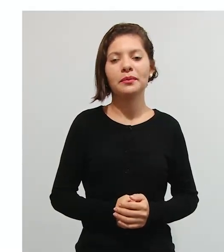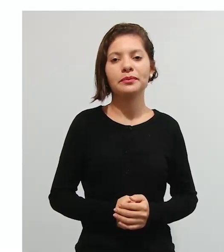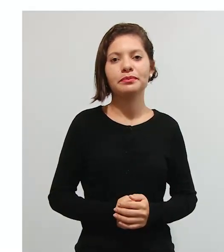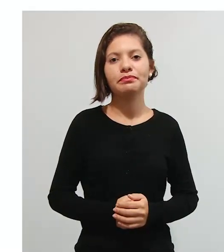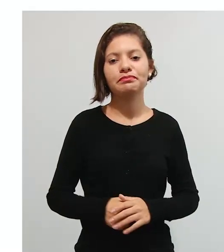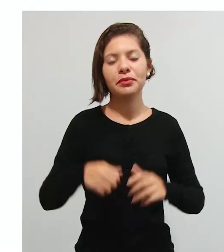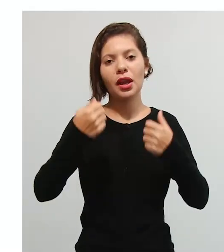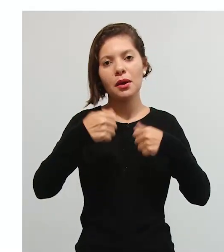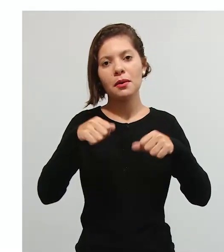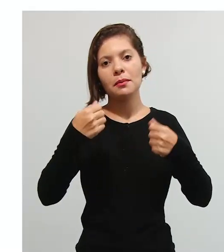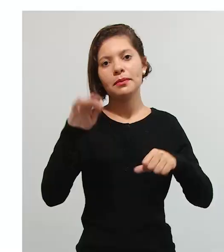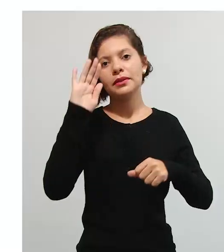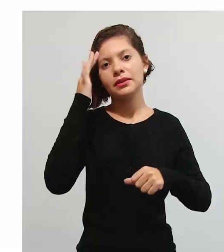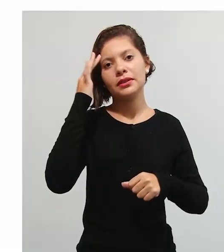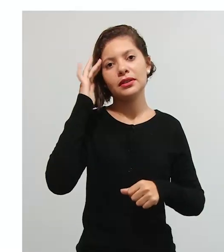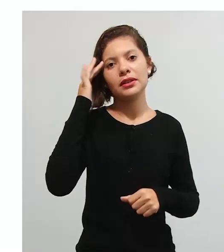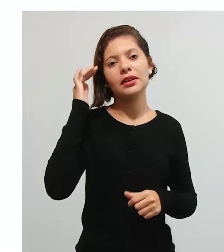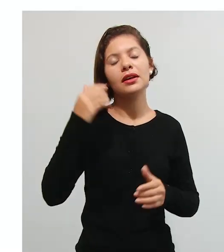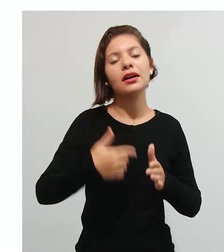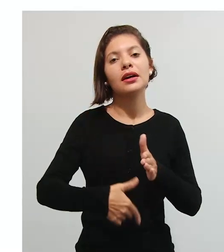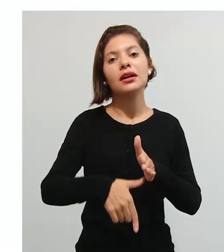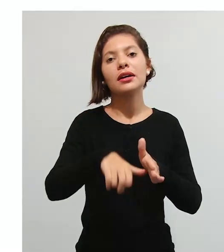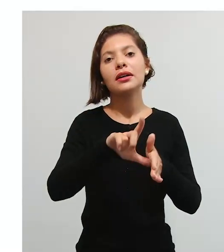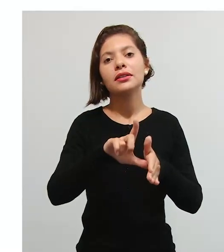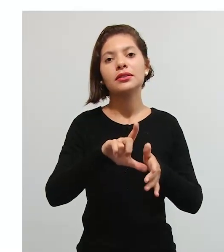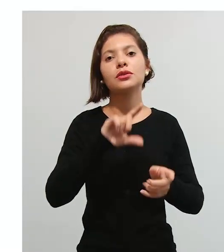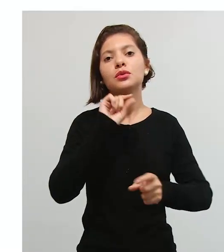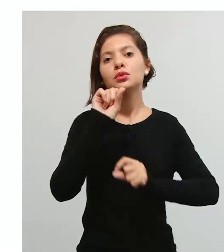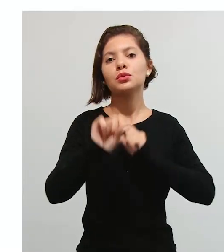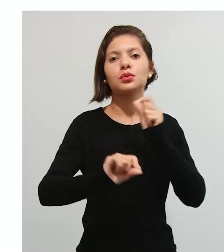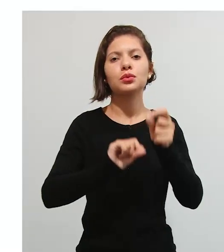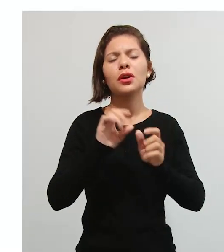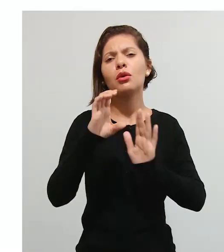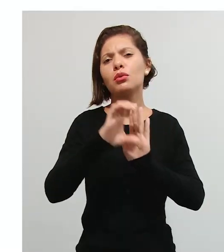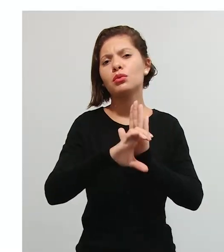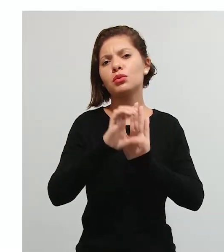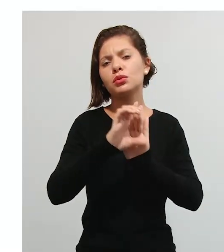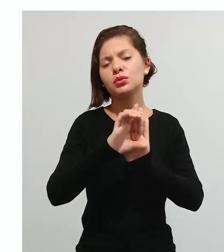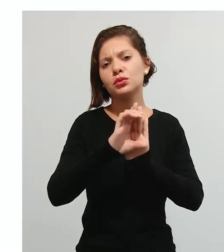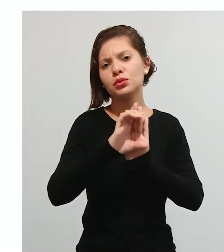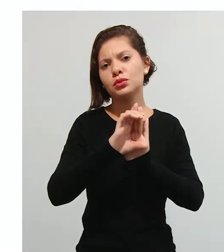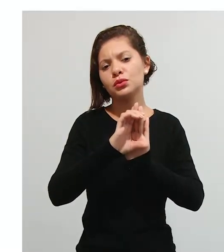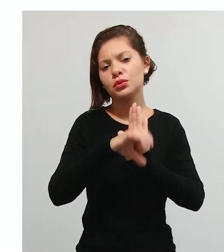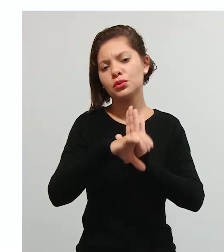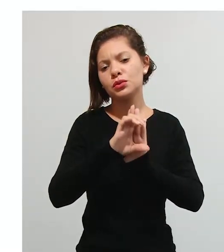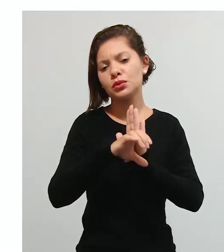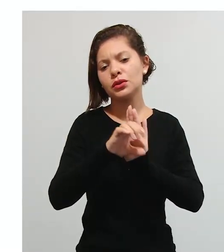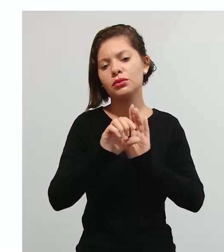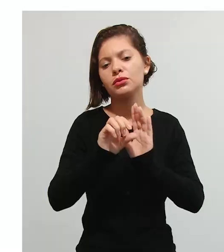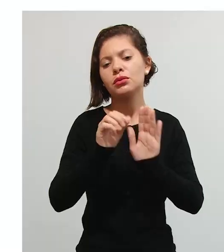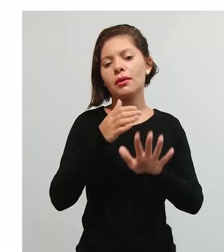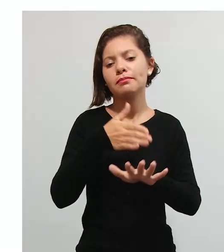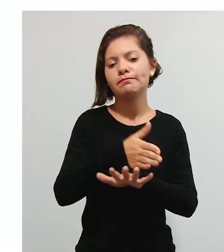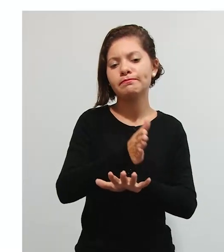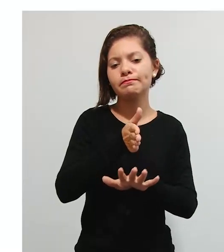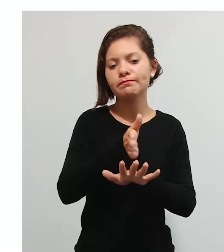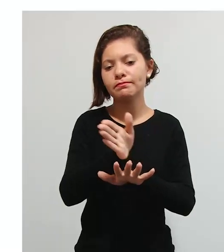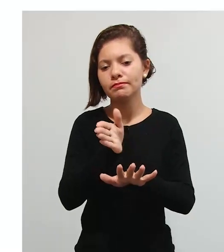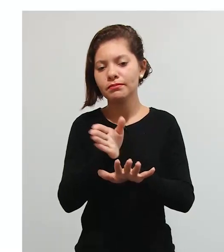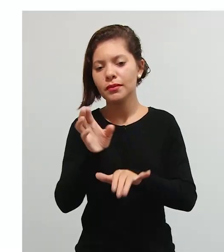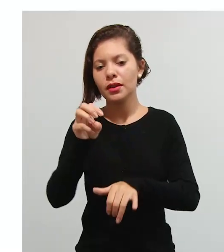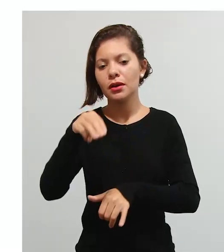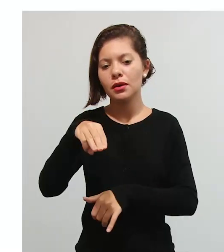que nós precisamos entender. Mas antes a gente precisa compreender qual é o conceito de modalidade. Gente, aqui embaixo,